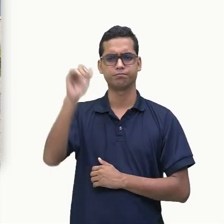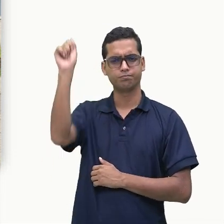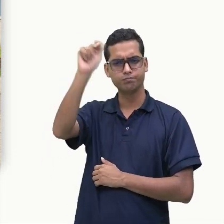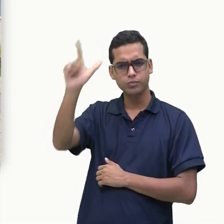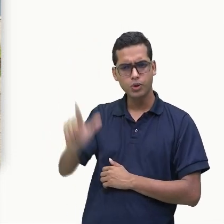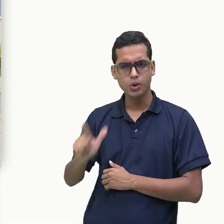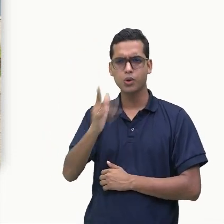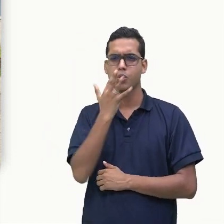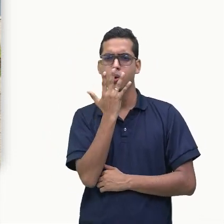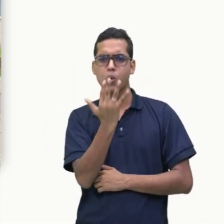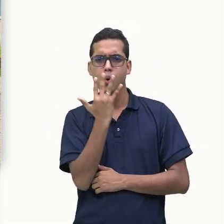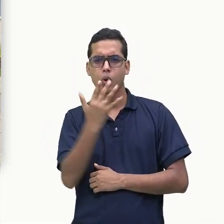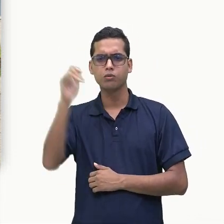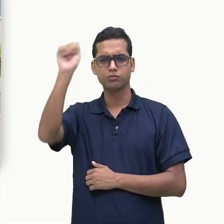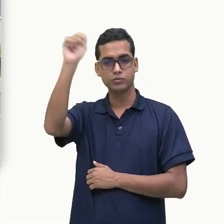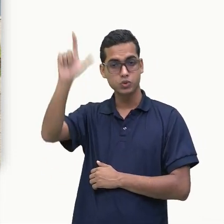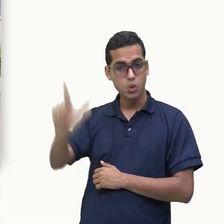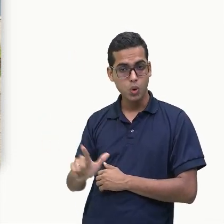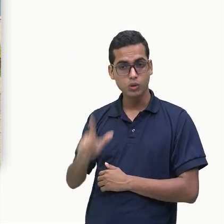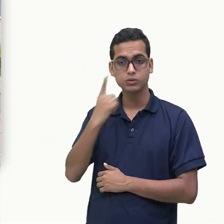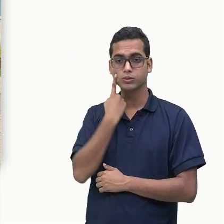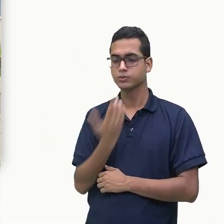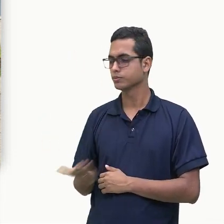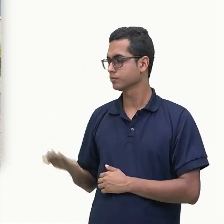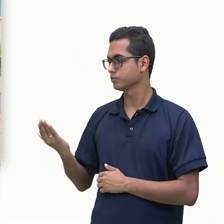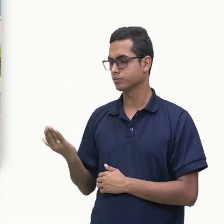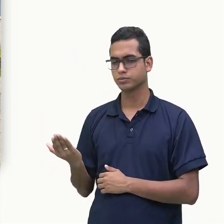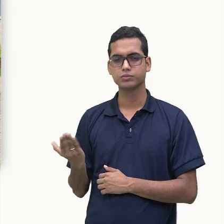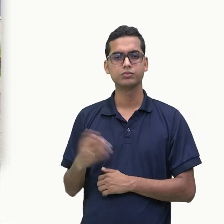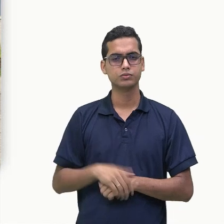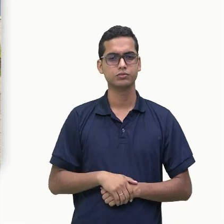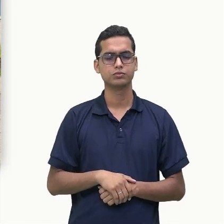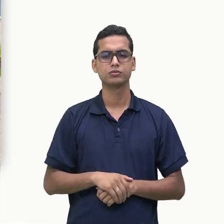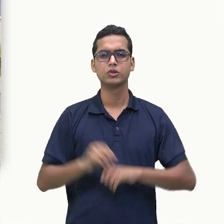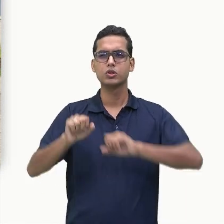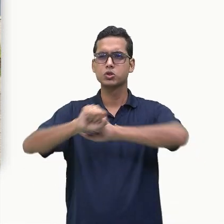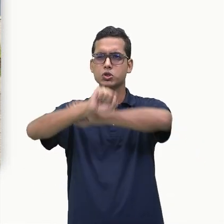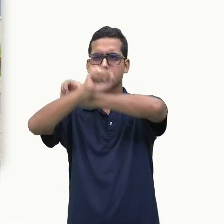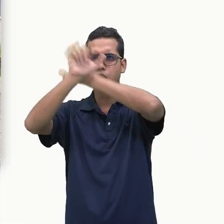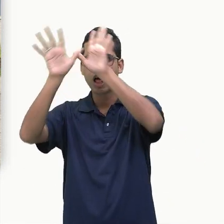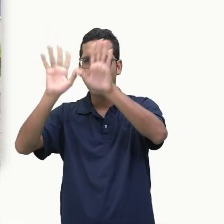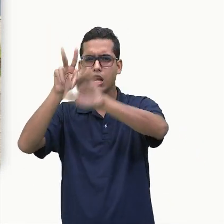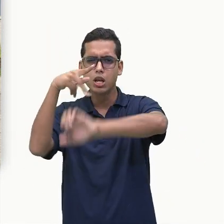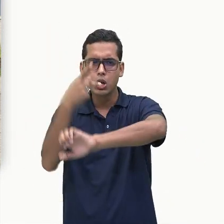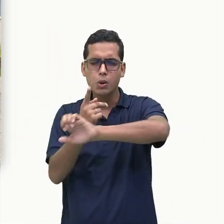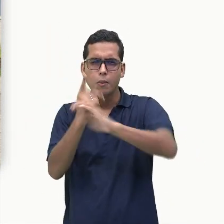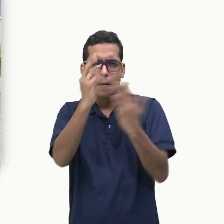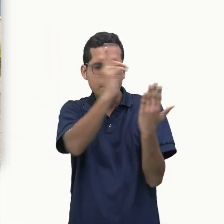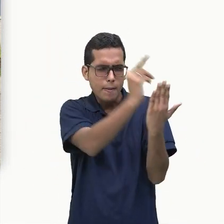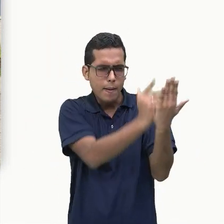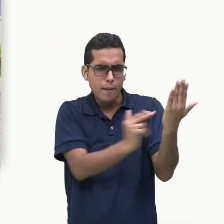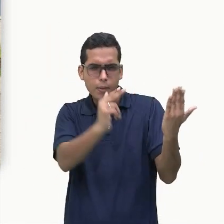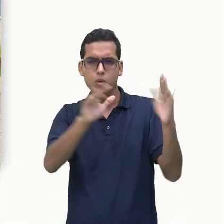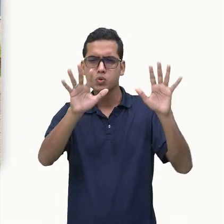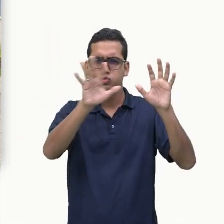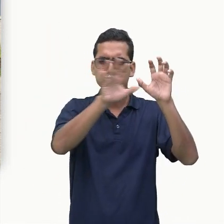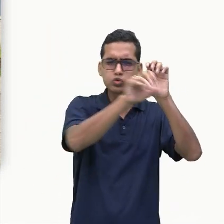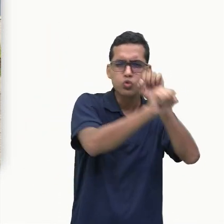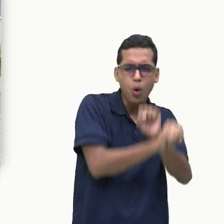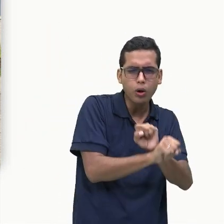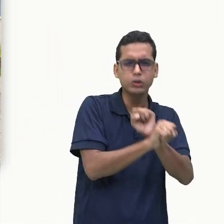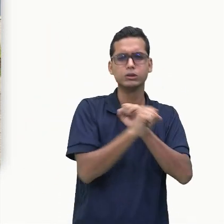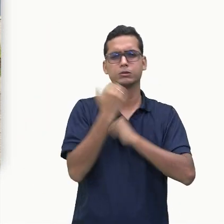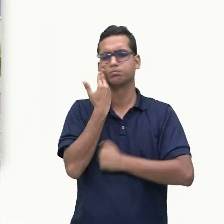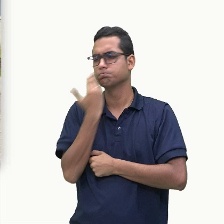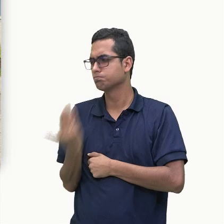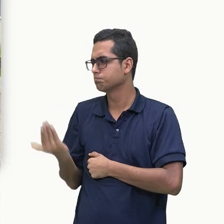uma tonalidade, vai ficando claro, mais escuro, e aí bem escuro. Então, acrescenta, né,